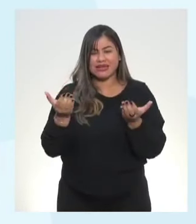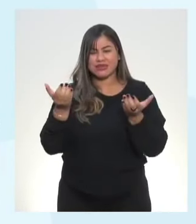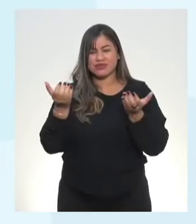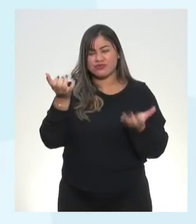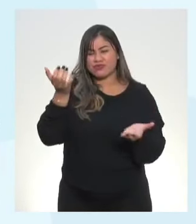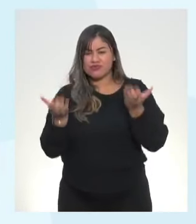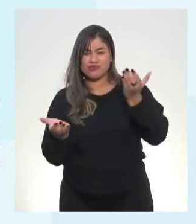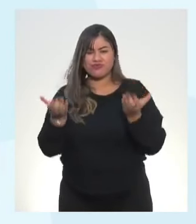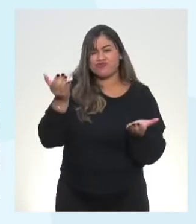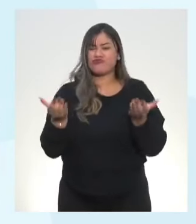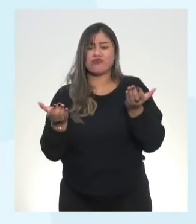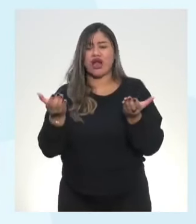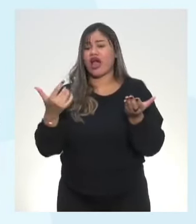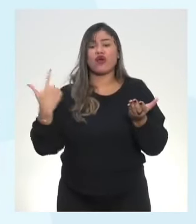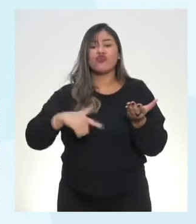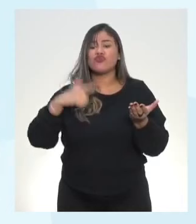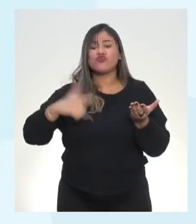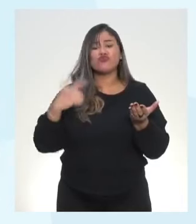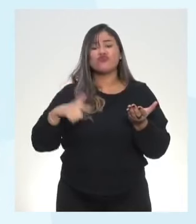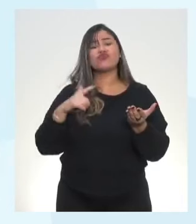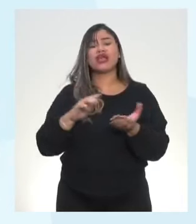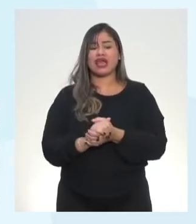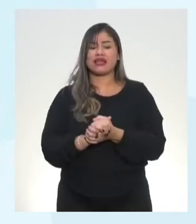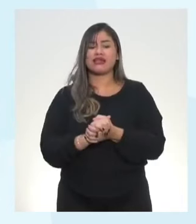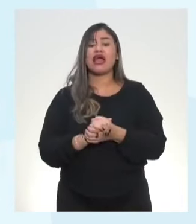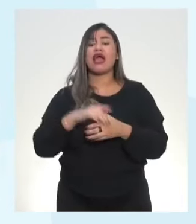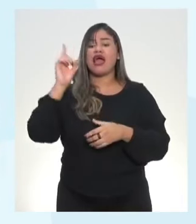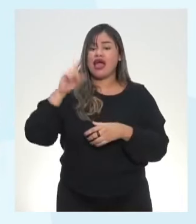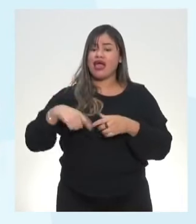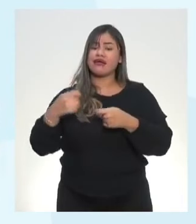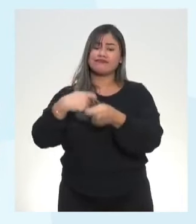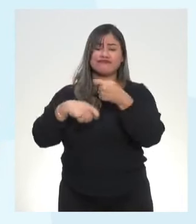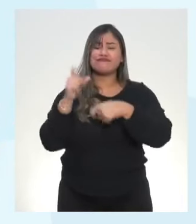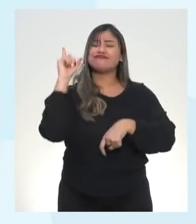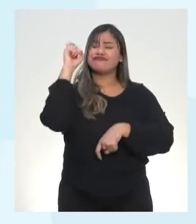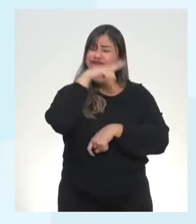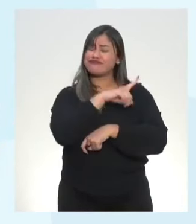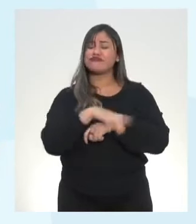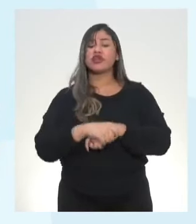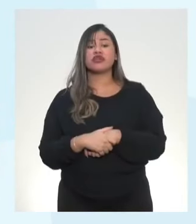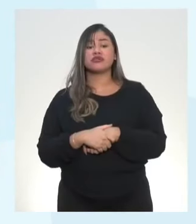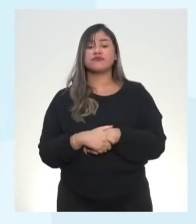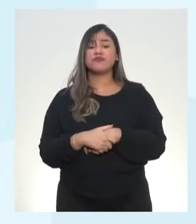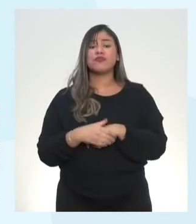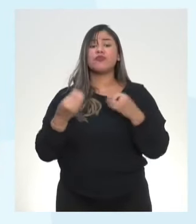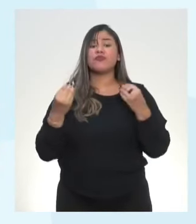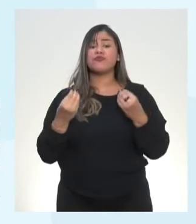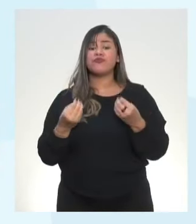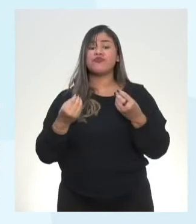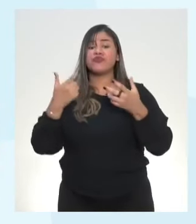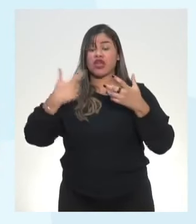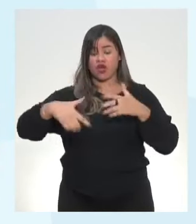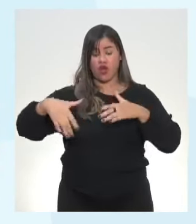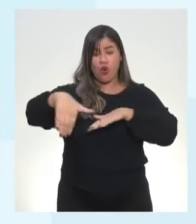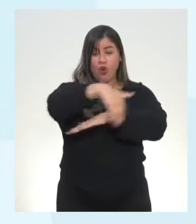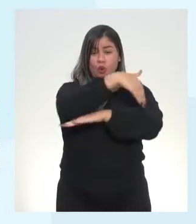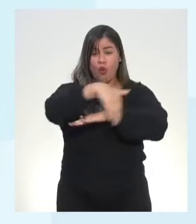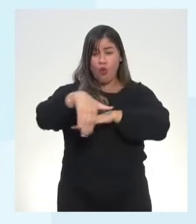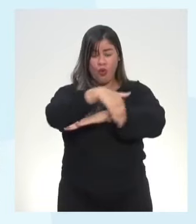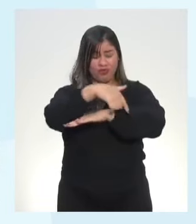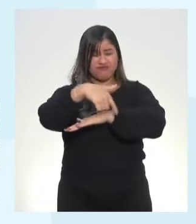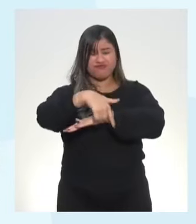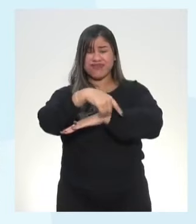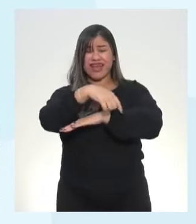que dificultava as atividades mercantis. A estrutura precária das estradas que davam acesso